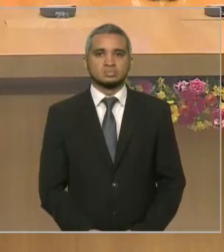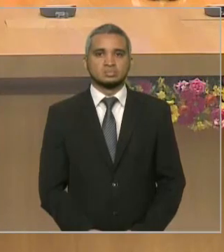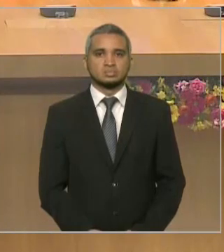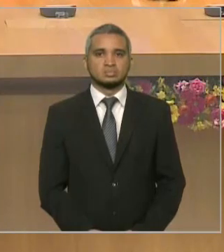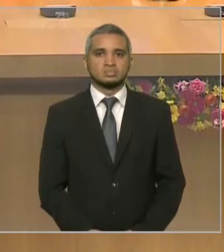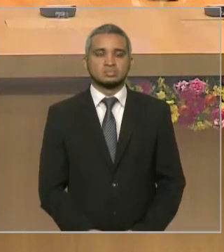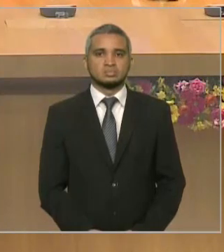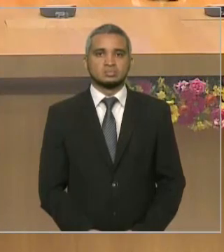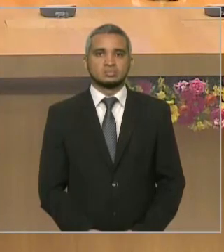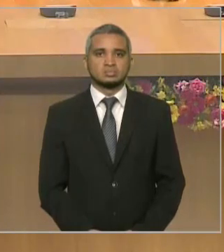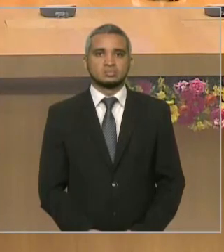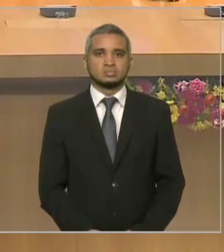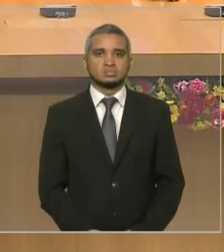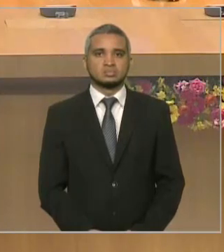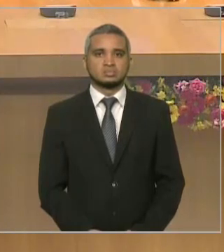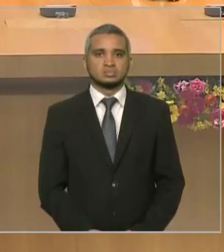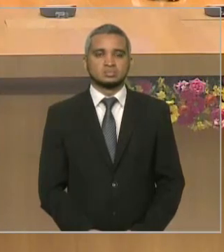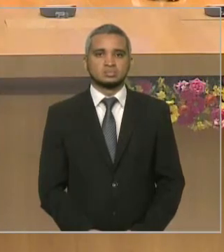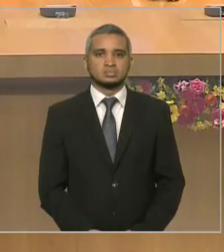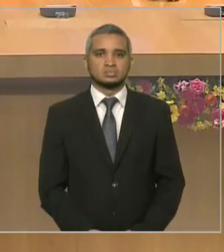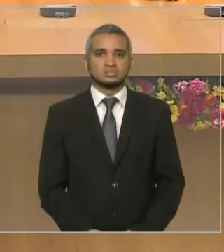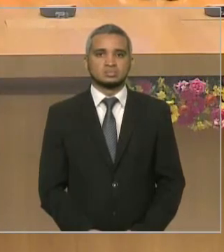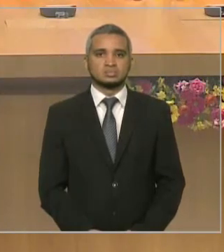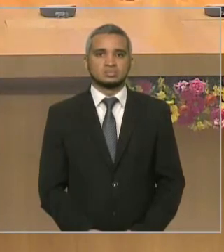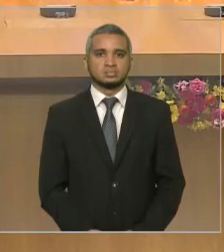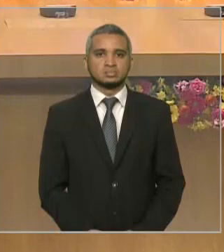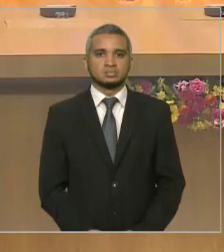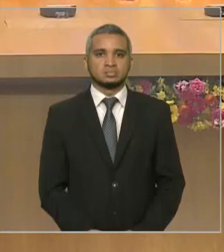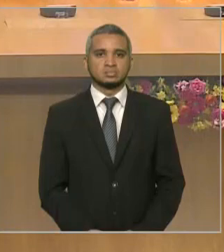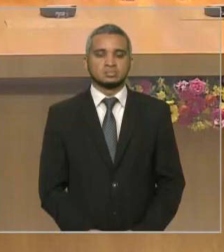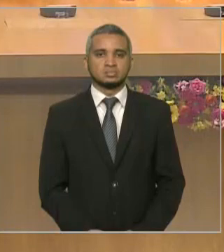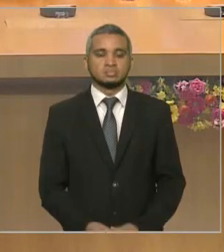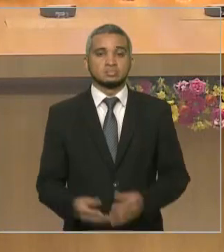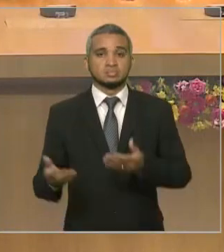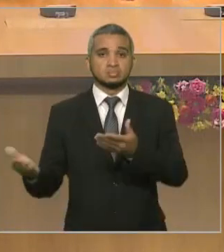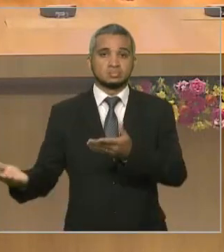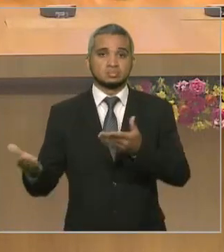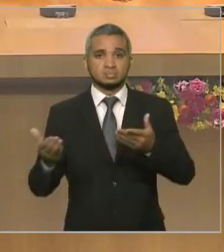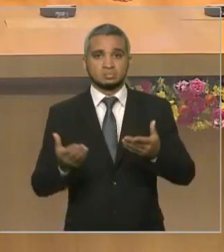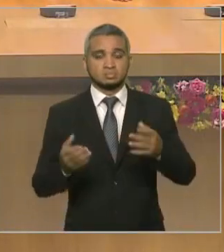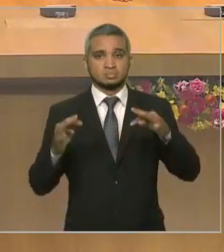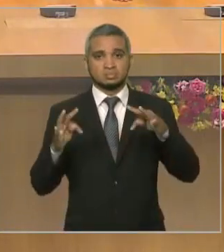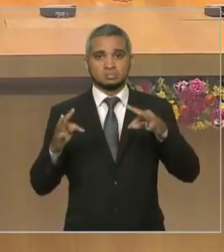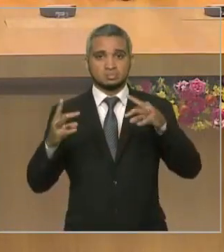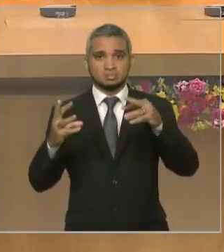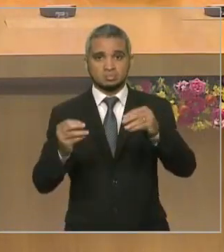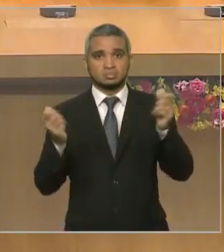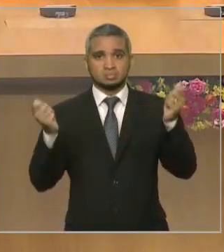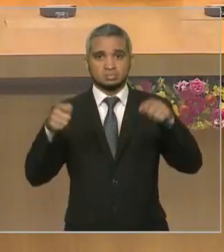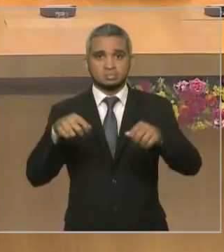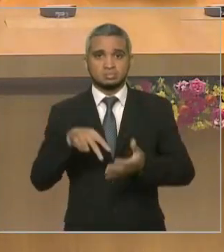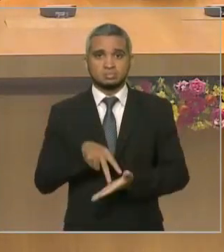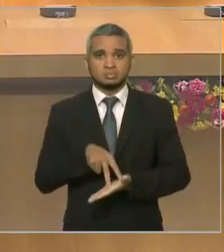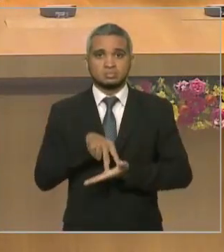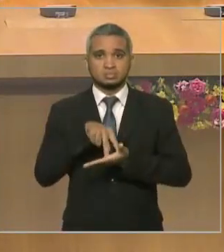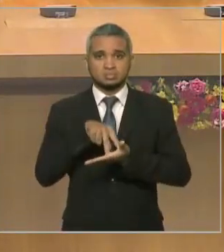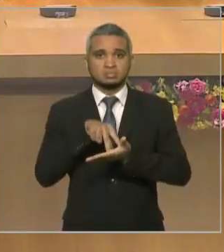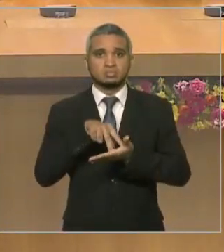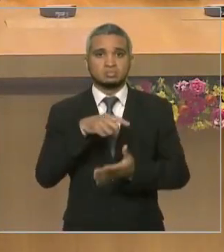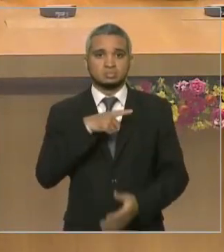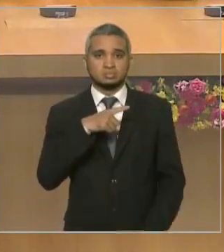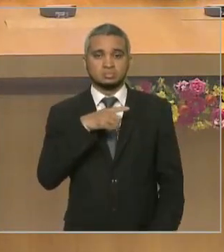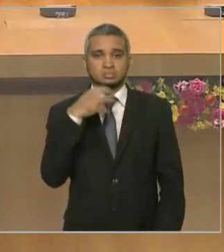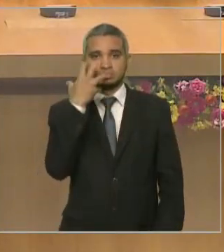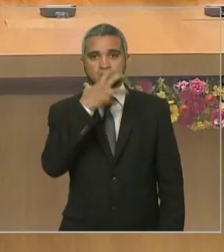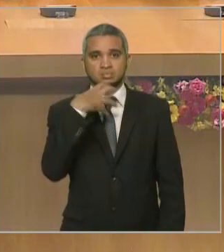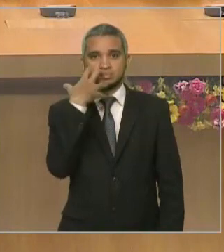Solicitamos a todos que fiquem em posição de respeito para ouvirmos o hino nacional, executado pelos músicos Tiago Pinheiro